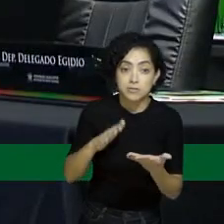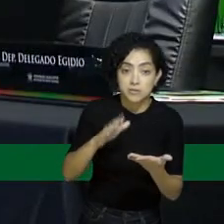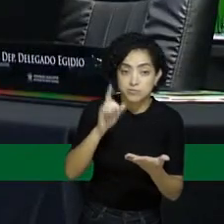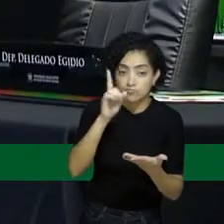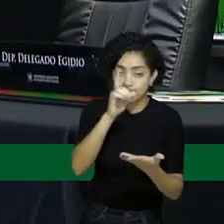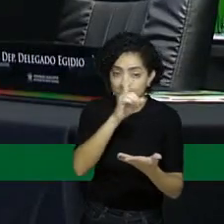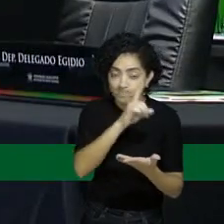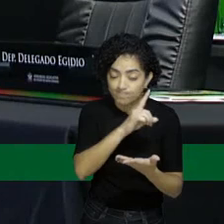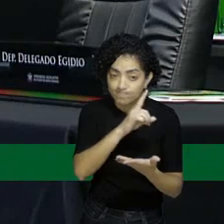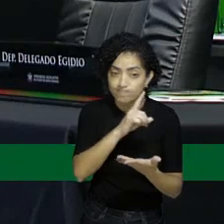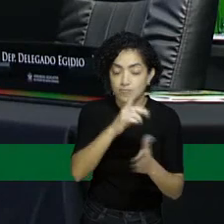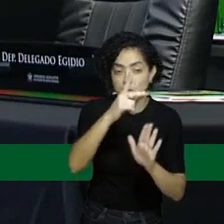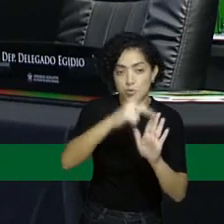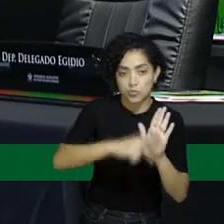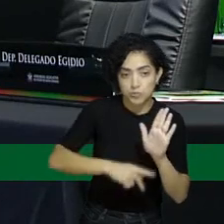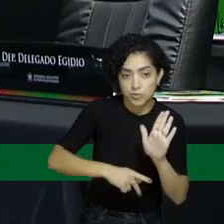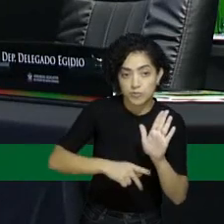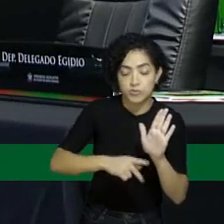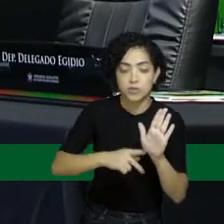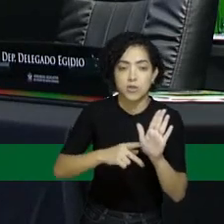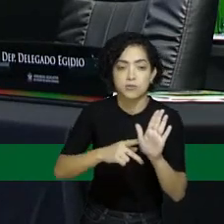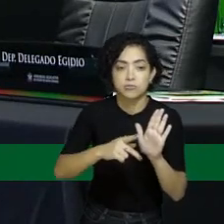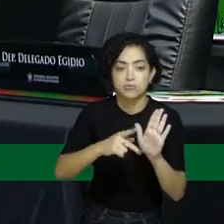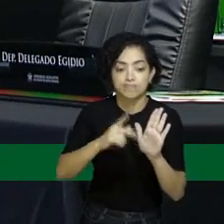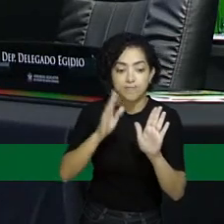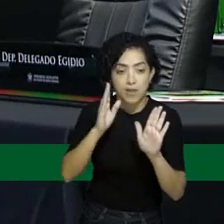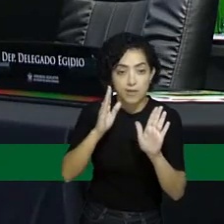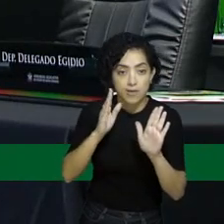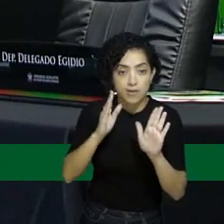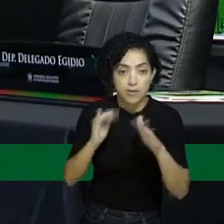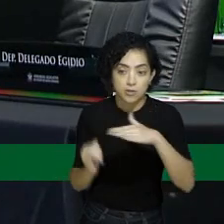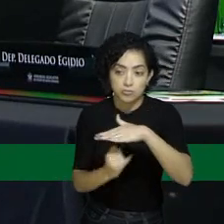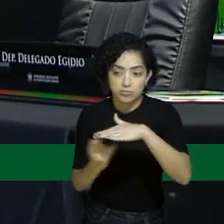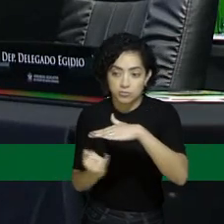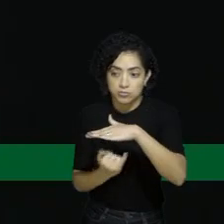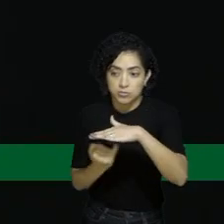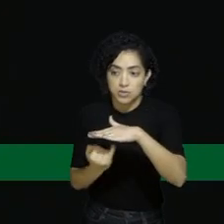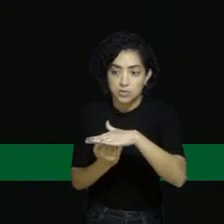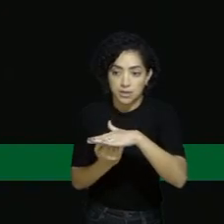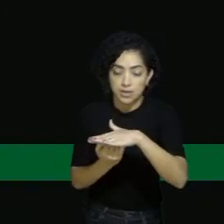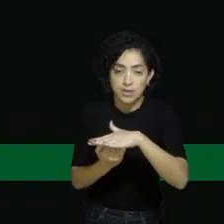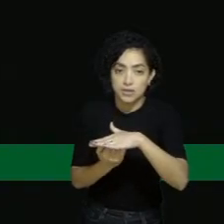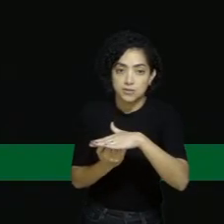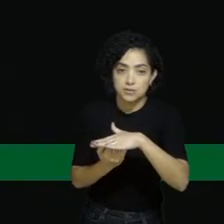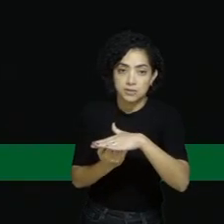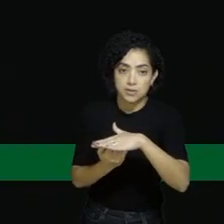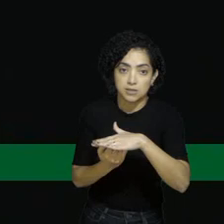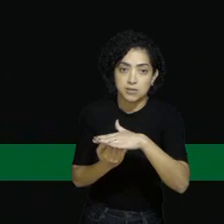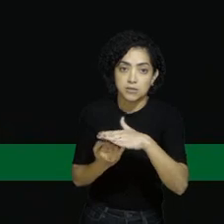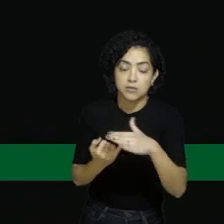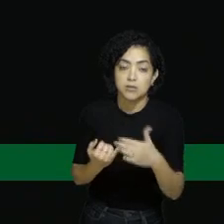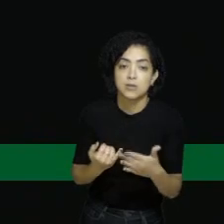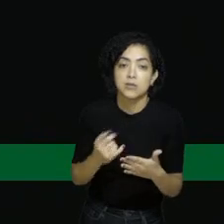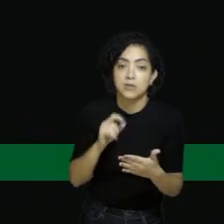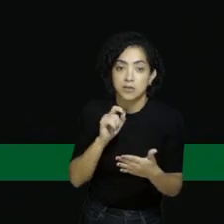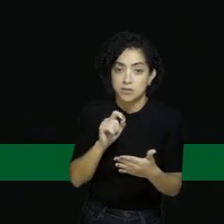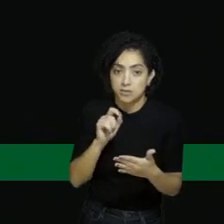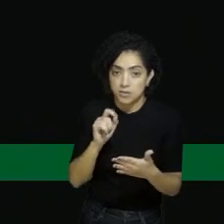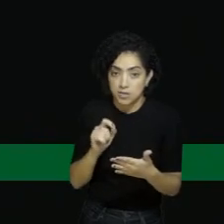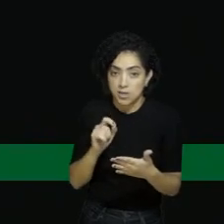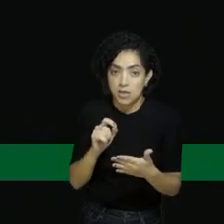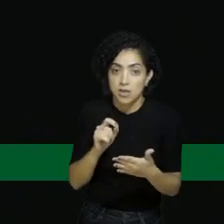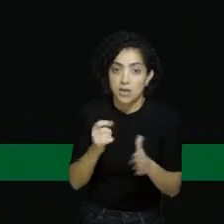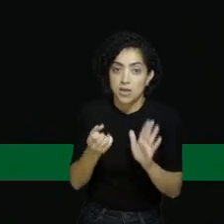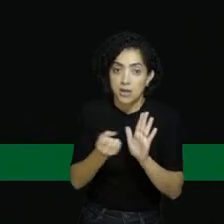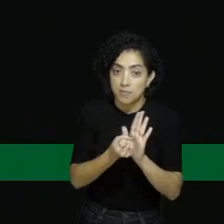viabilizar seus projetos, especialmente de industrialização, se juntam e, sob uma única marca,